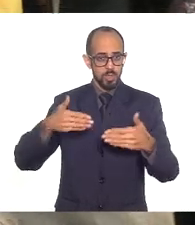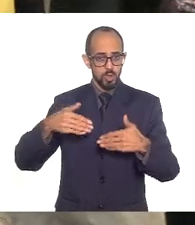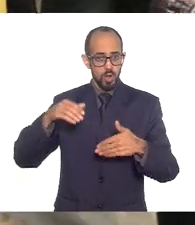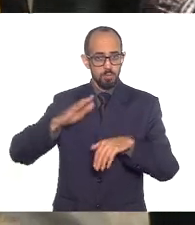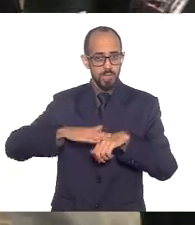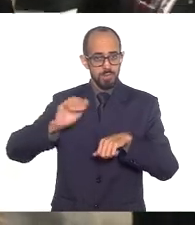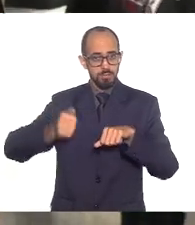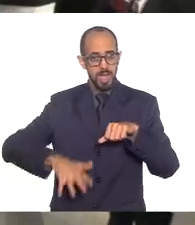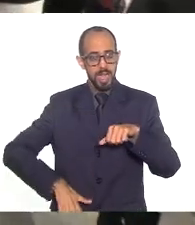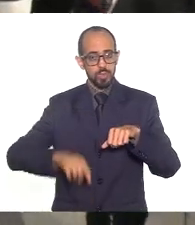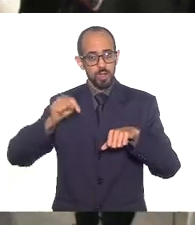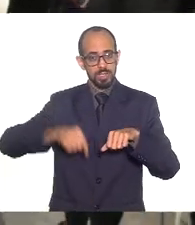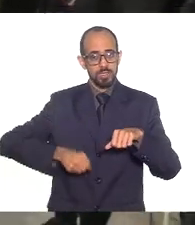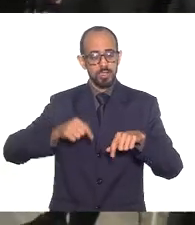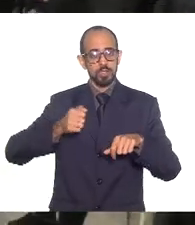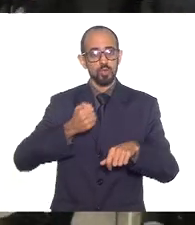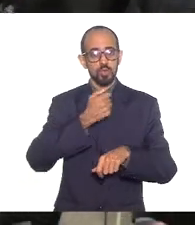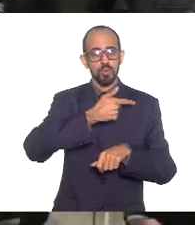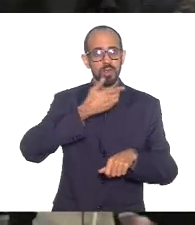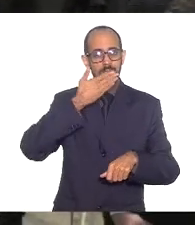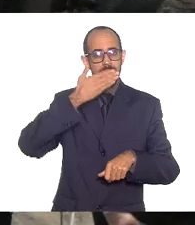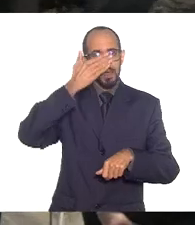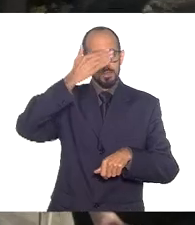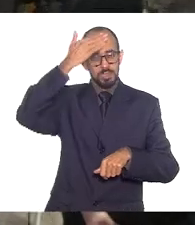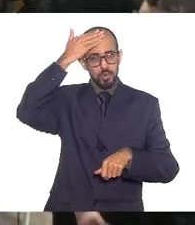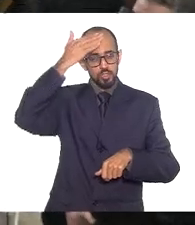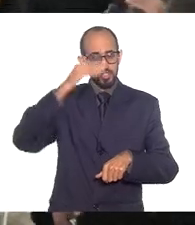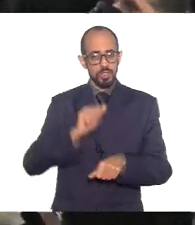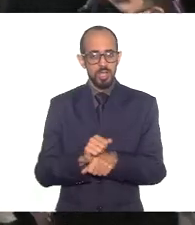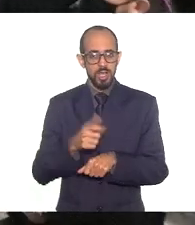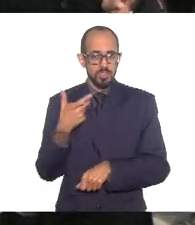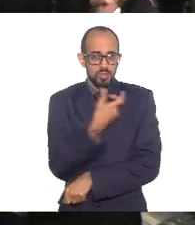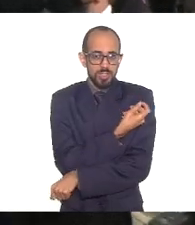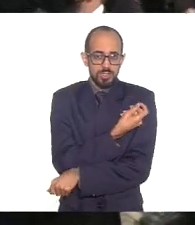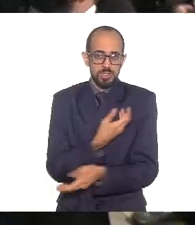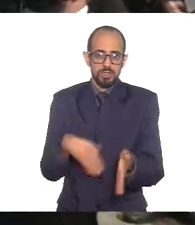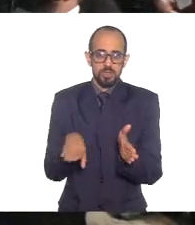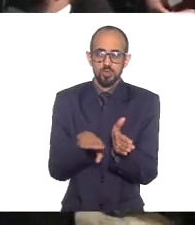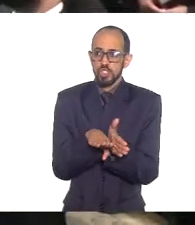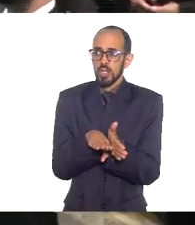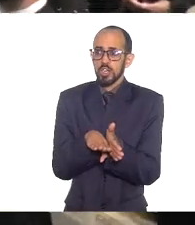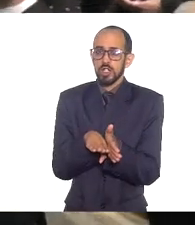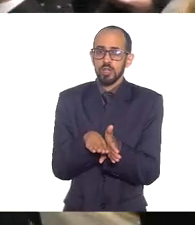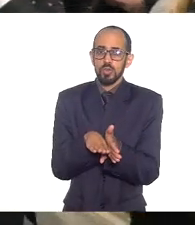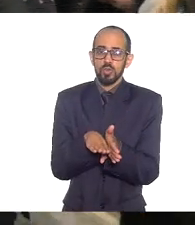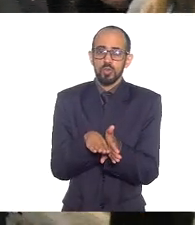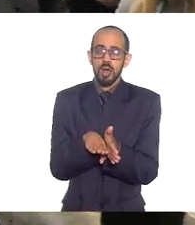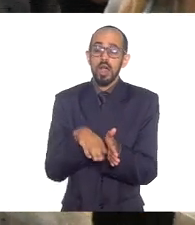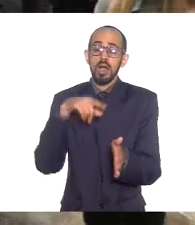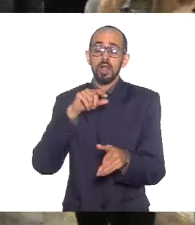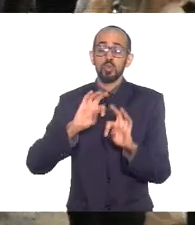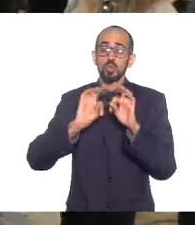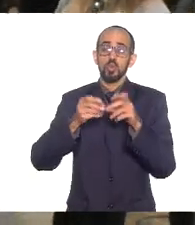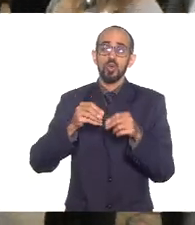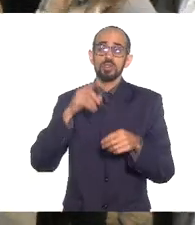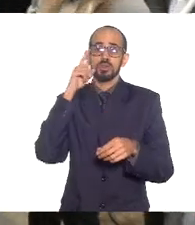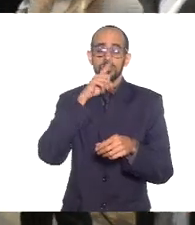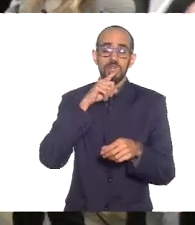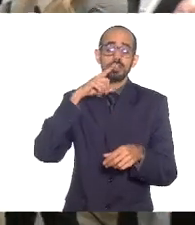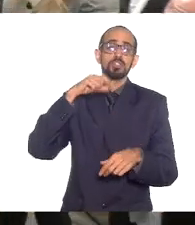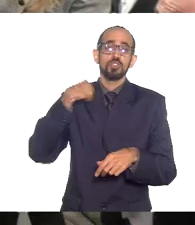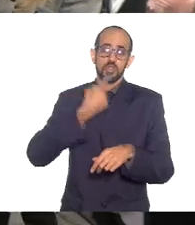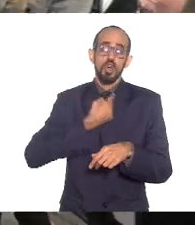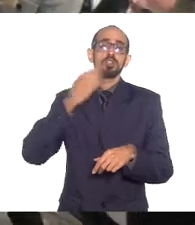que Na Arábia Saudita as vacinas estão chegando e apesar dos erros que todos sabemos quais são